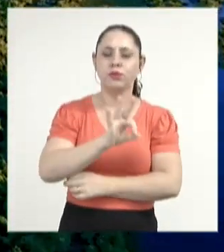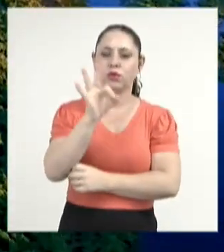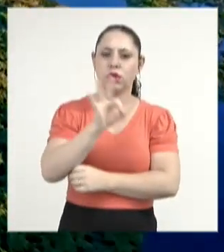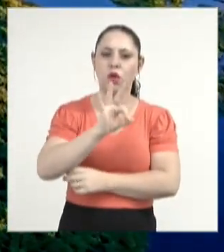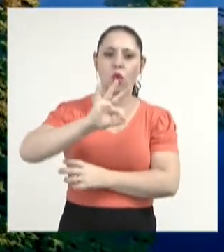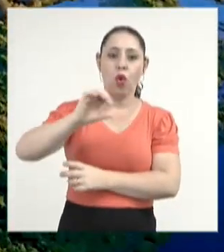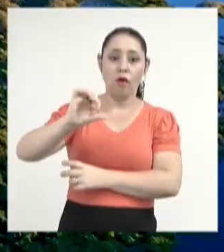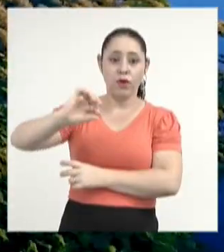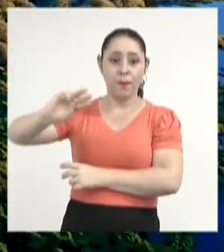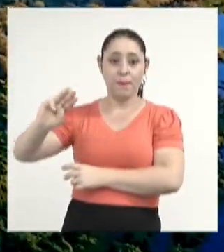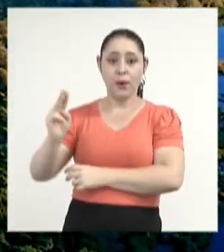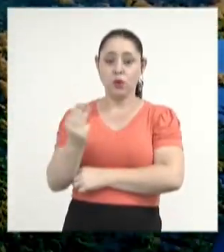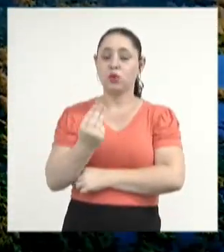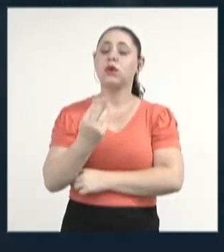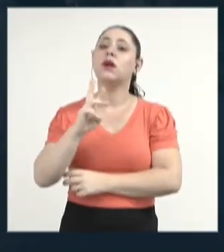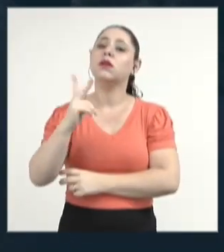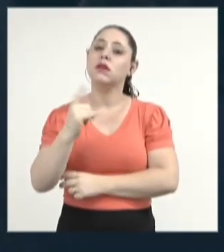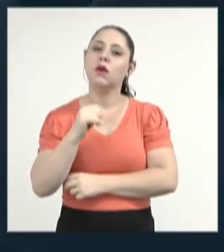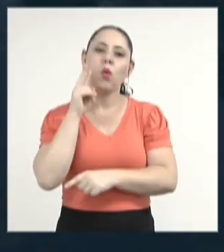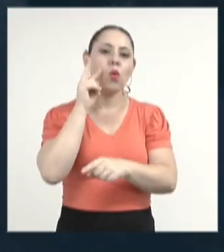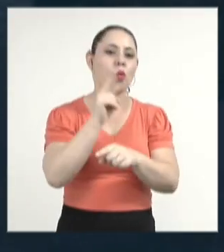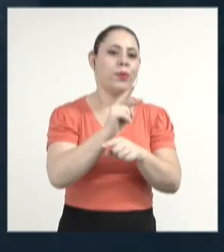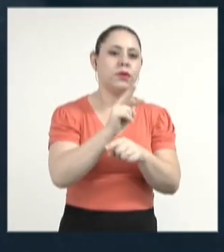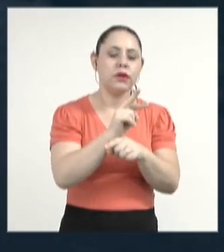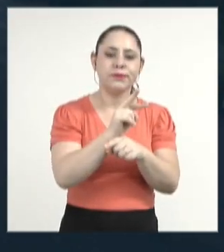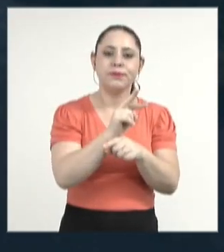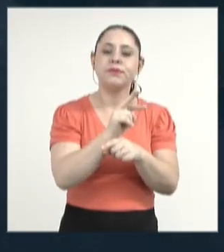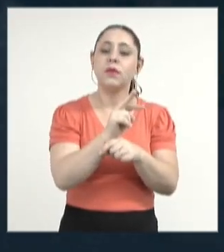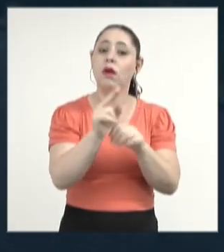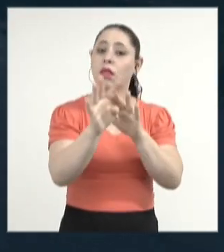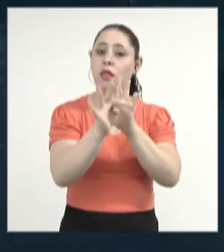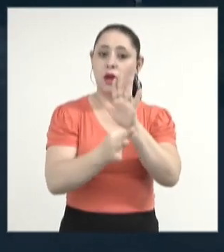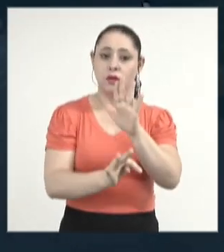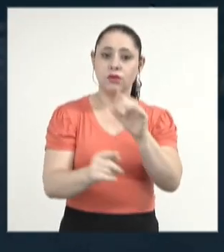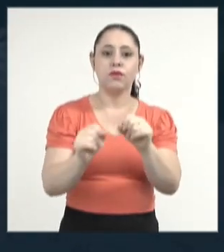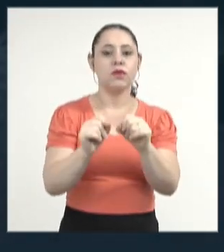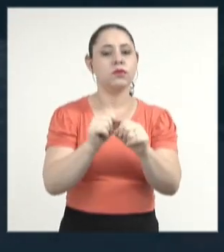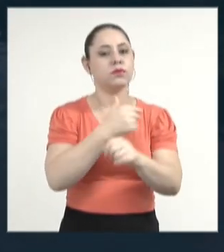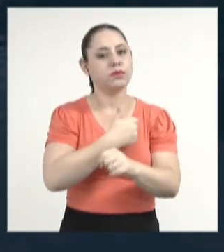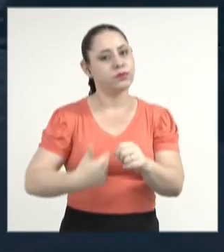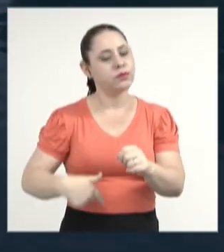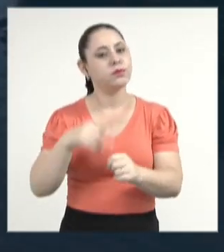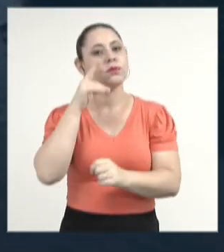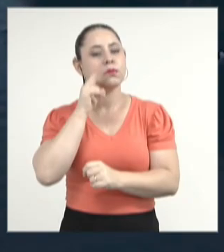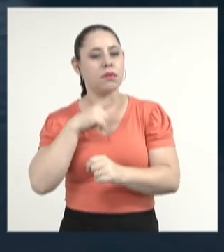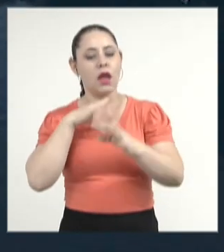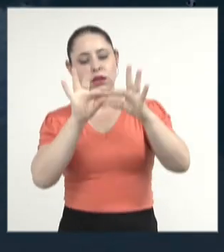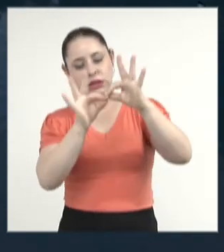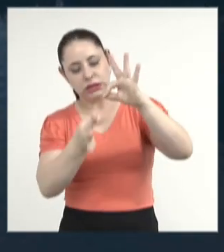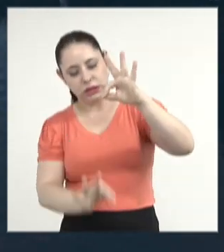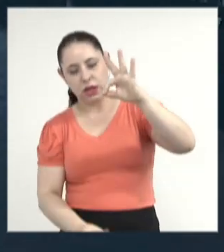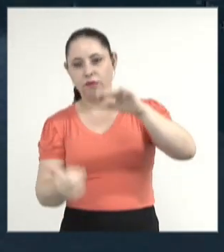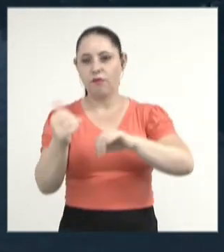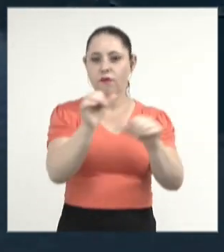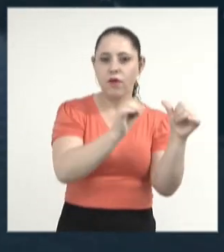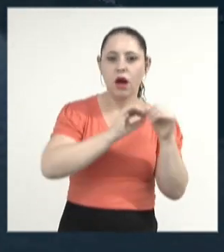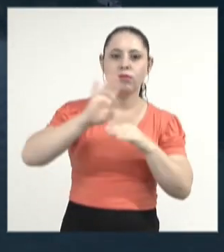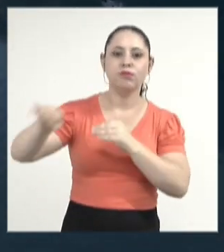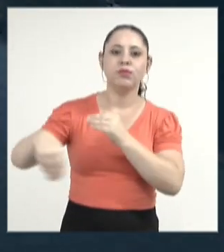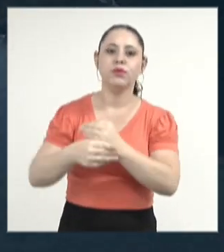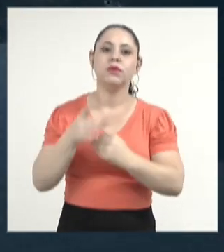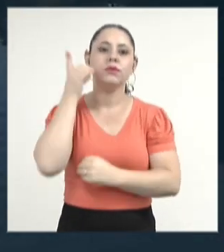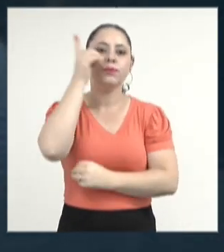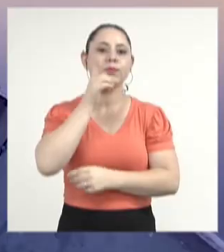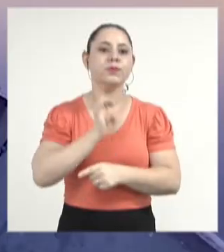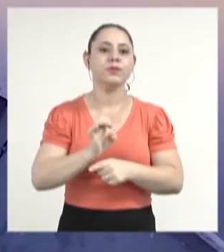milhões de hectares ainda preservados. O texto foi proposto pelo governo do estado e contou com extensa análise e emendas dos